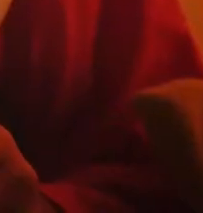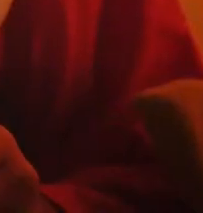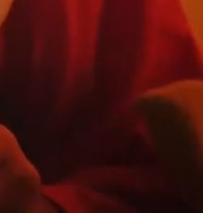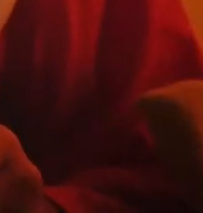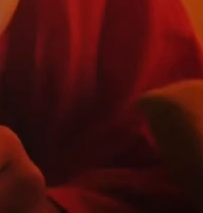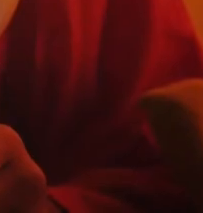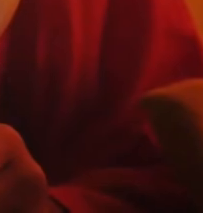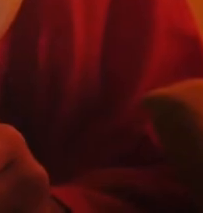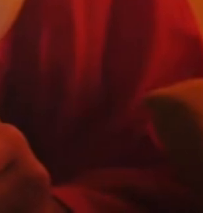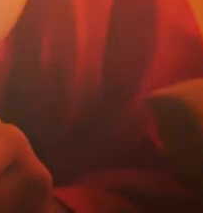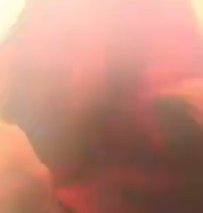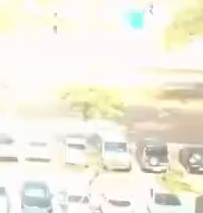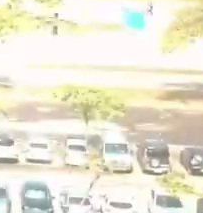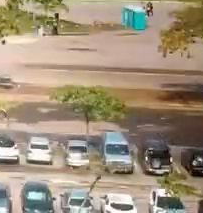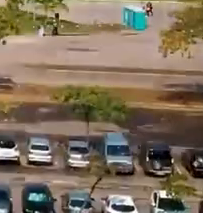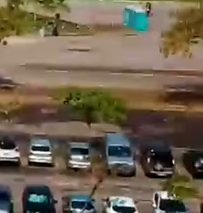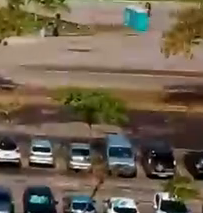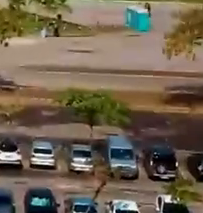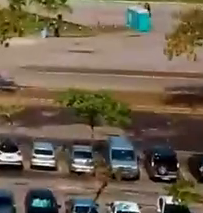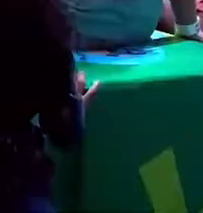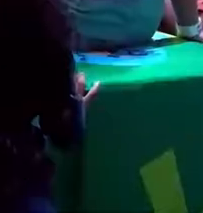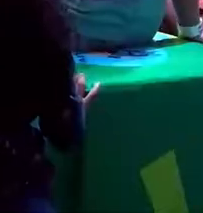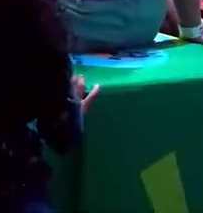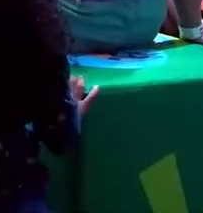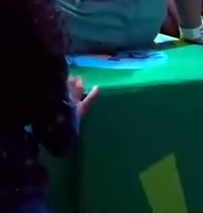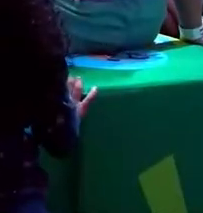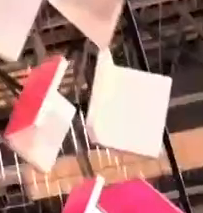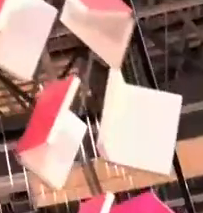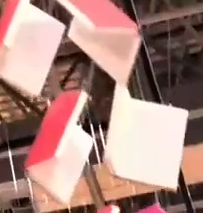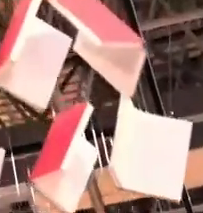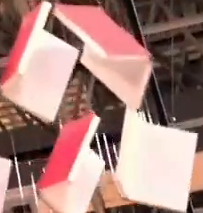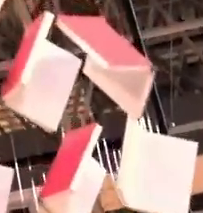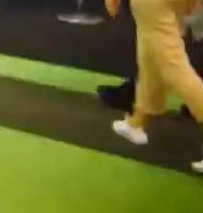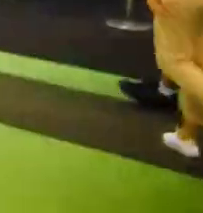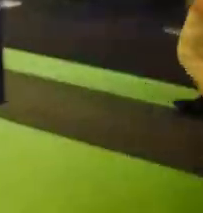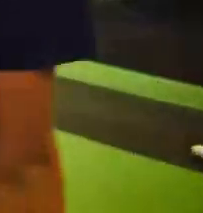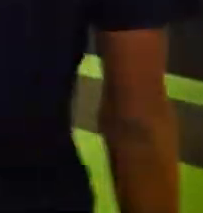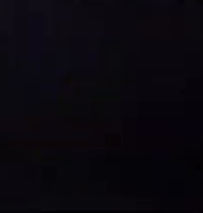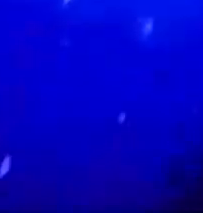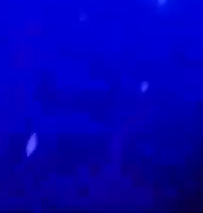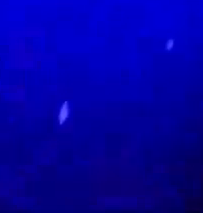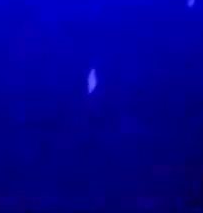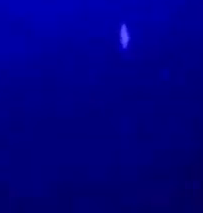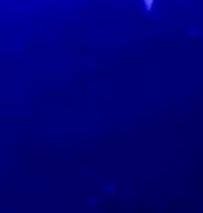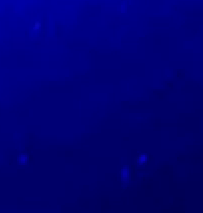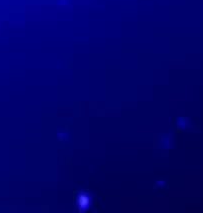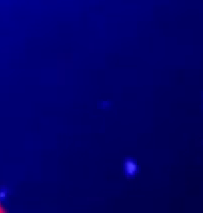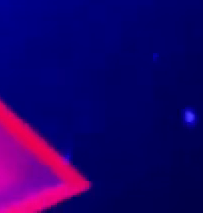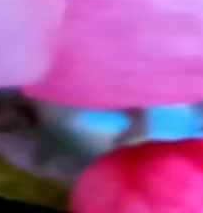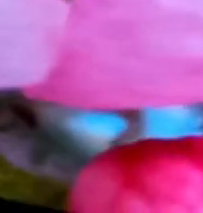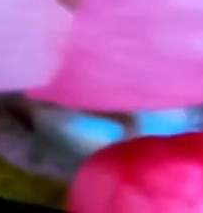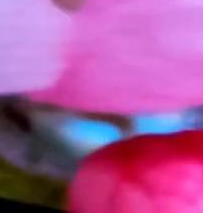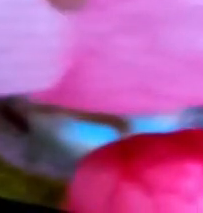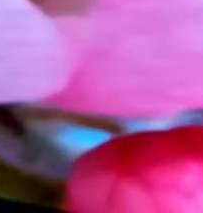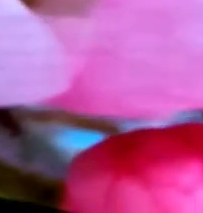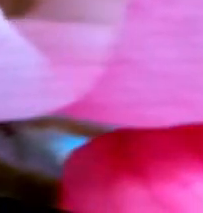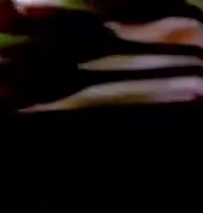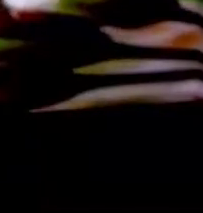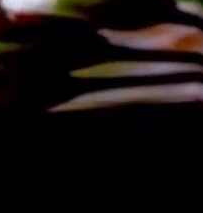de uma mesma aventura e esse Grande Encontro de narrativas e de momentos inesquecíveis está chegando